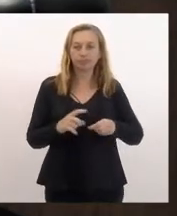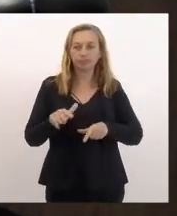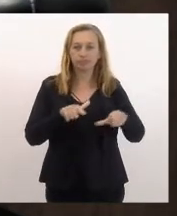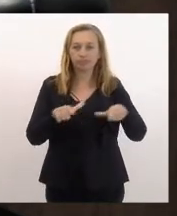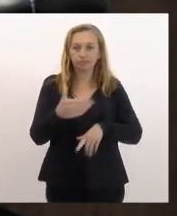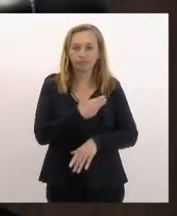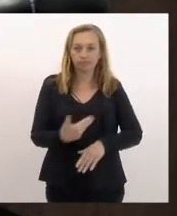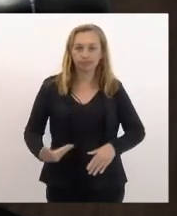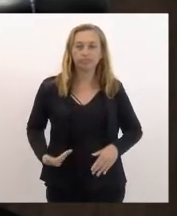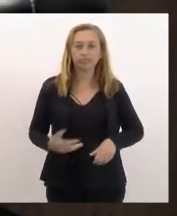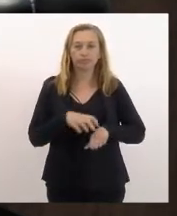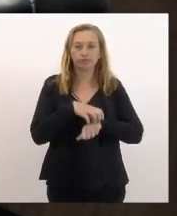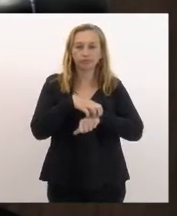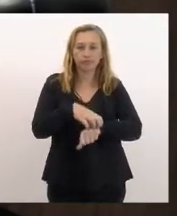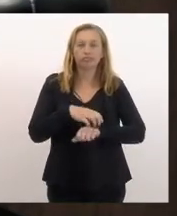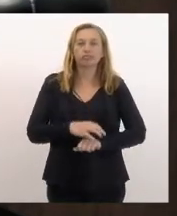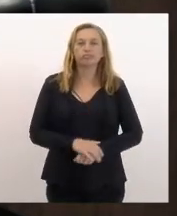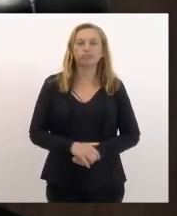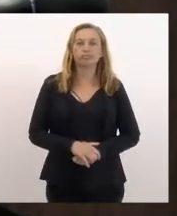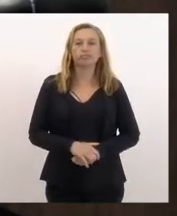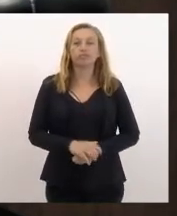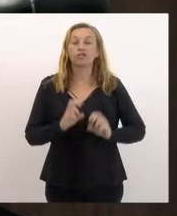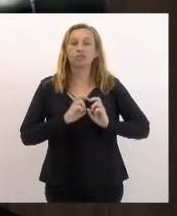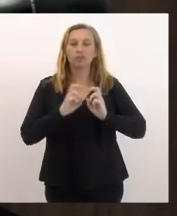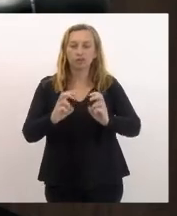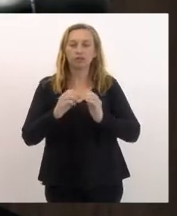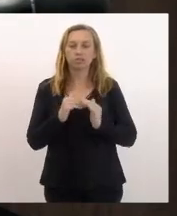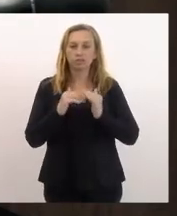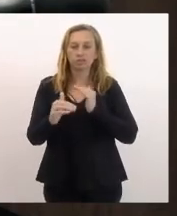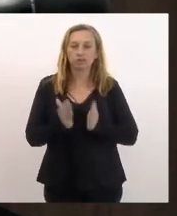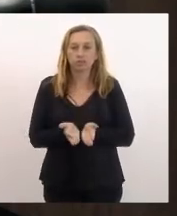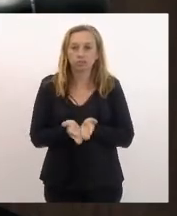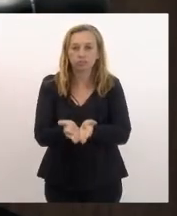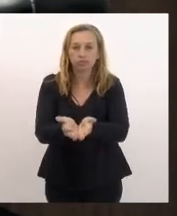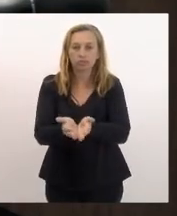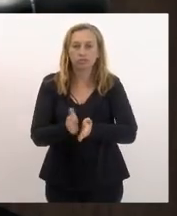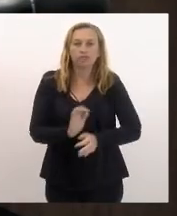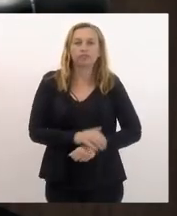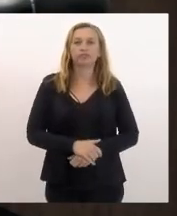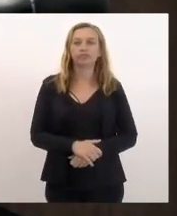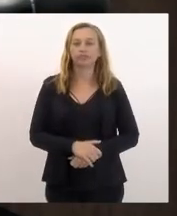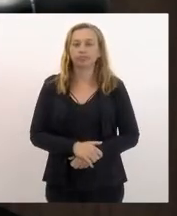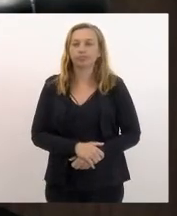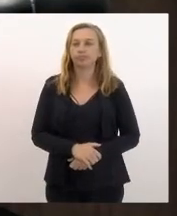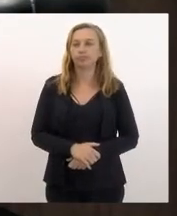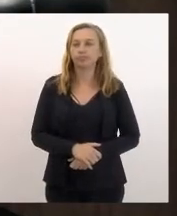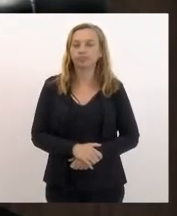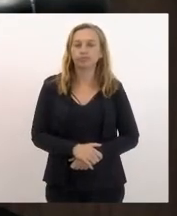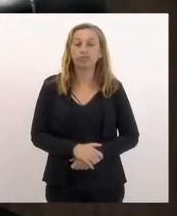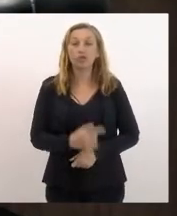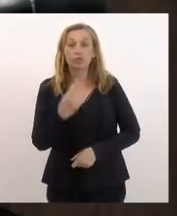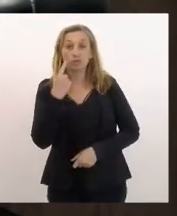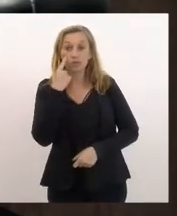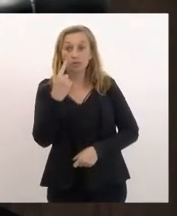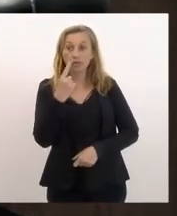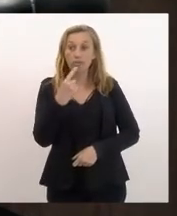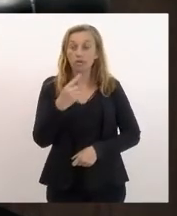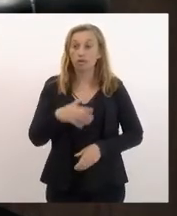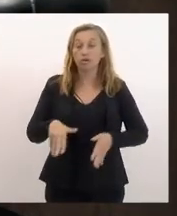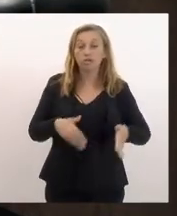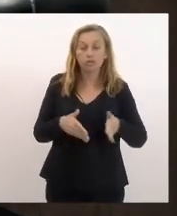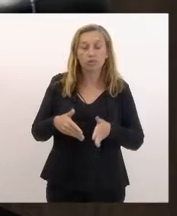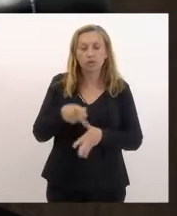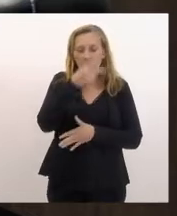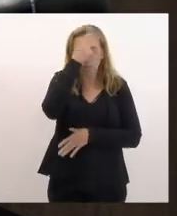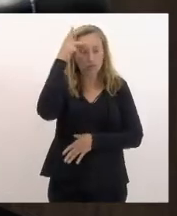públicos de transporte ferroviário, metroviário e aquaviário viabilizarem meios para que as